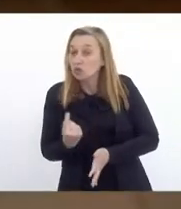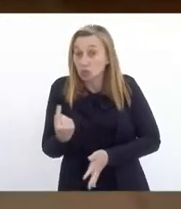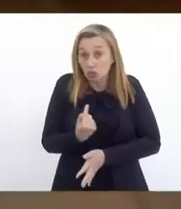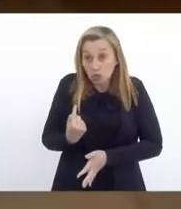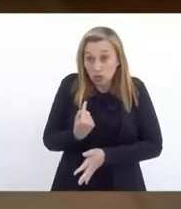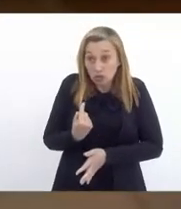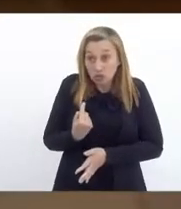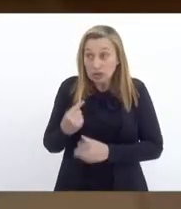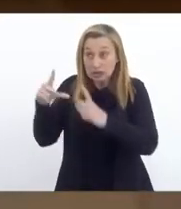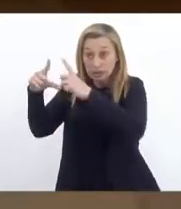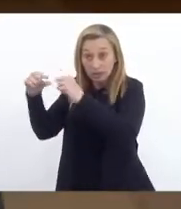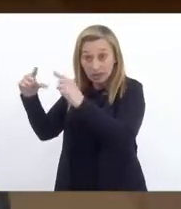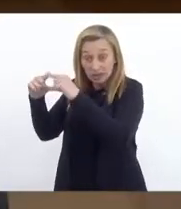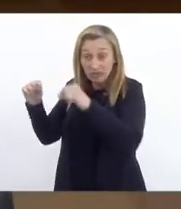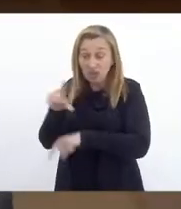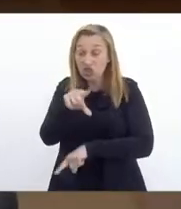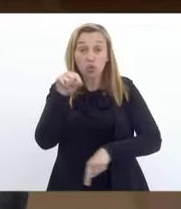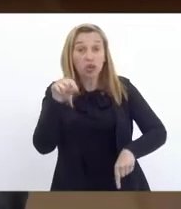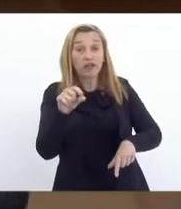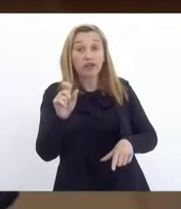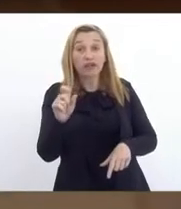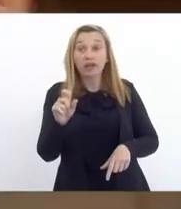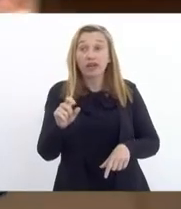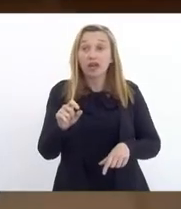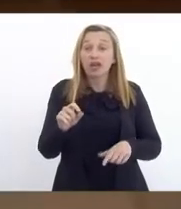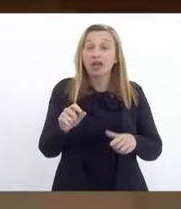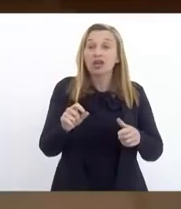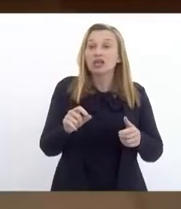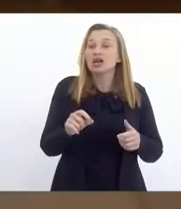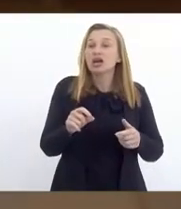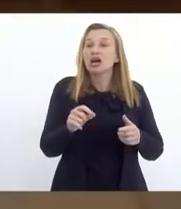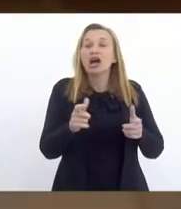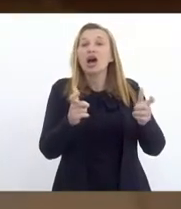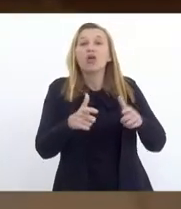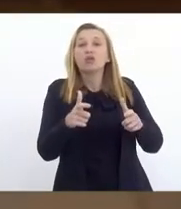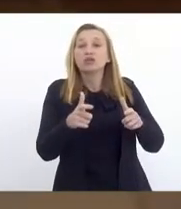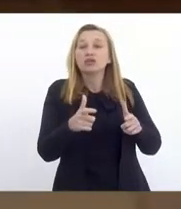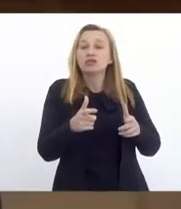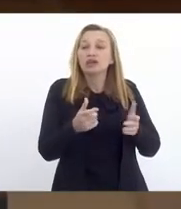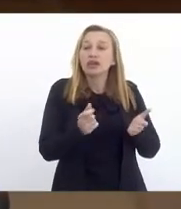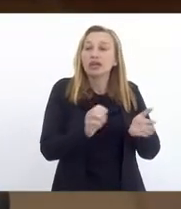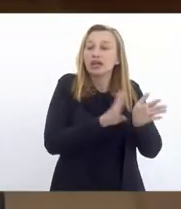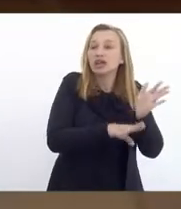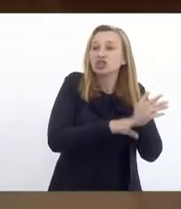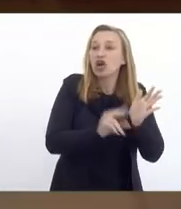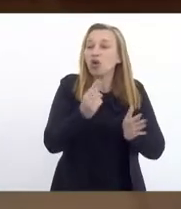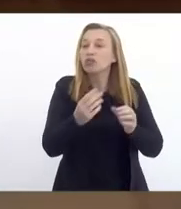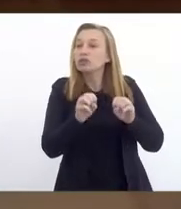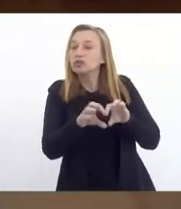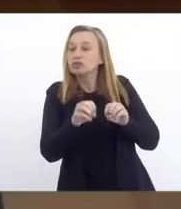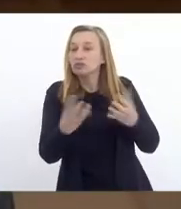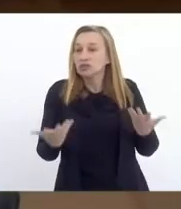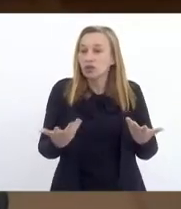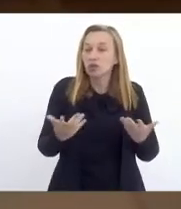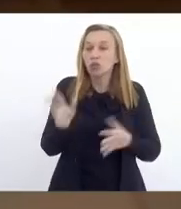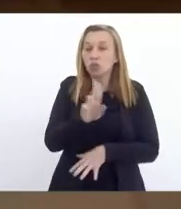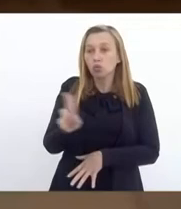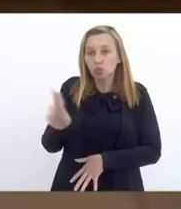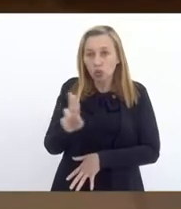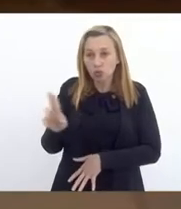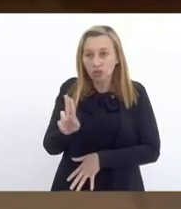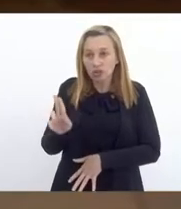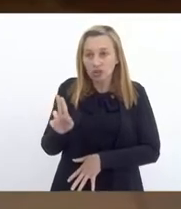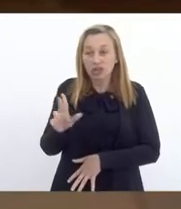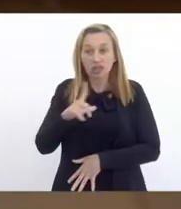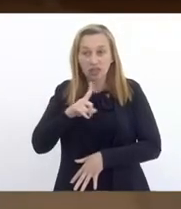comissão de Brasília, que vai decidir em que vai gastar ou não em educação. E aí o nome que tem esse fundo, muito bem